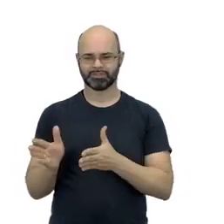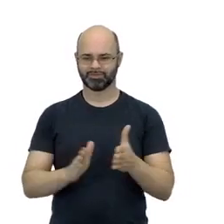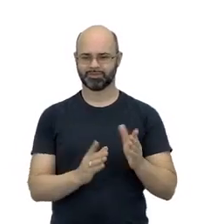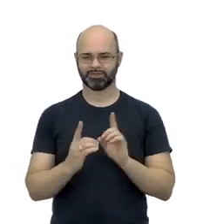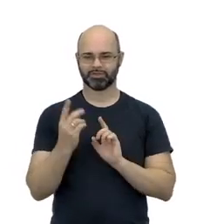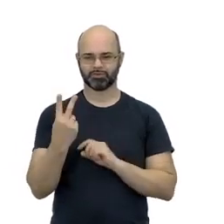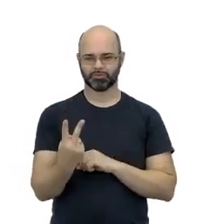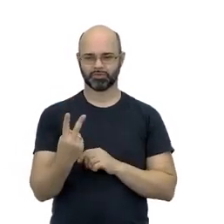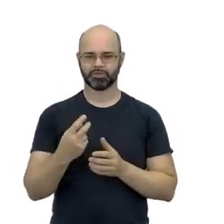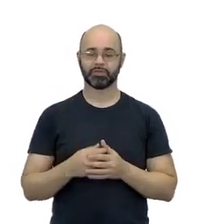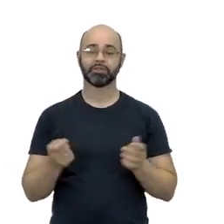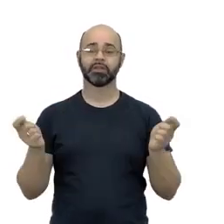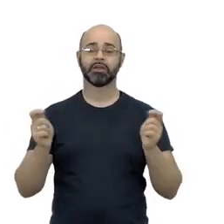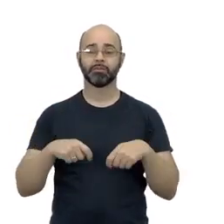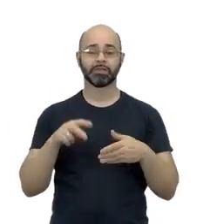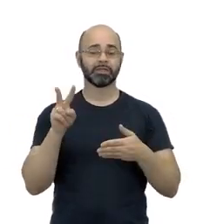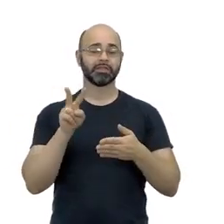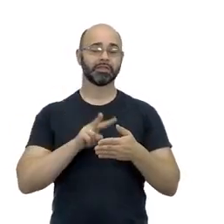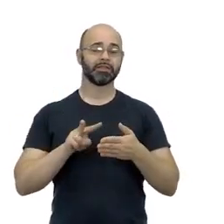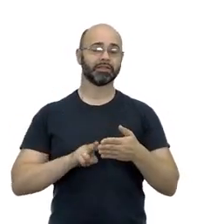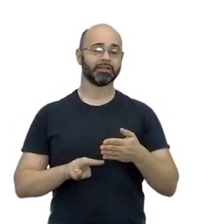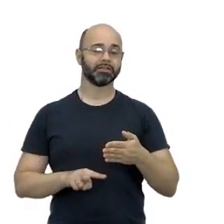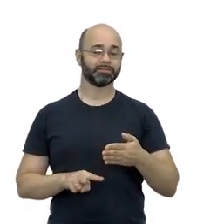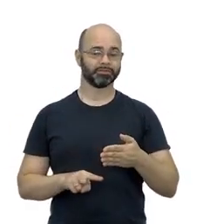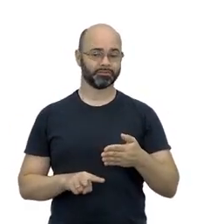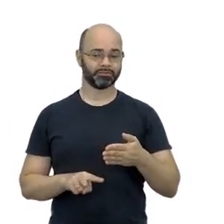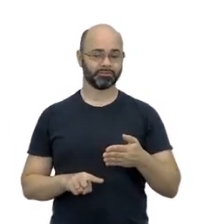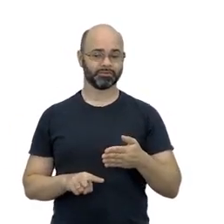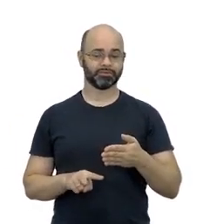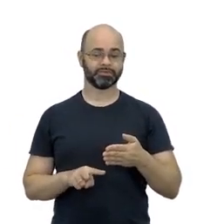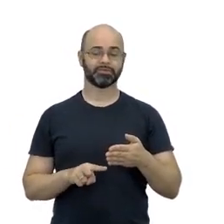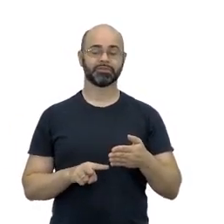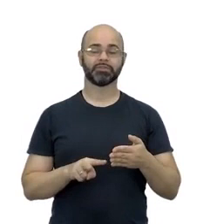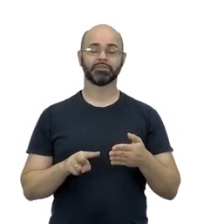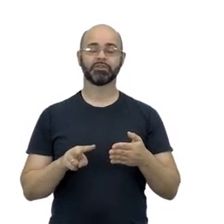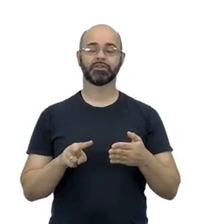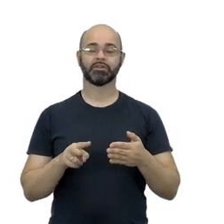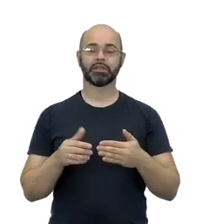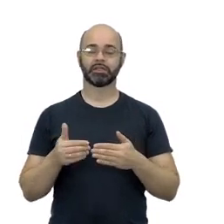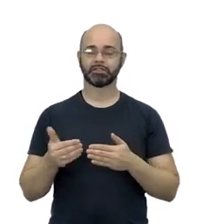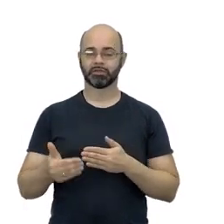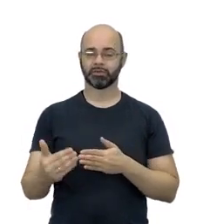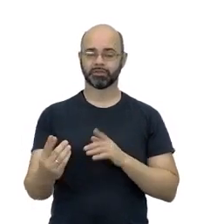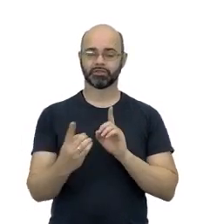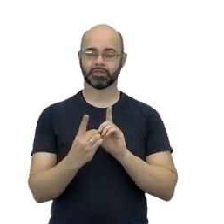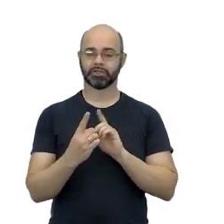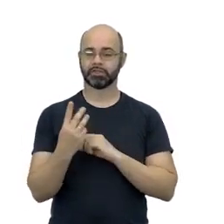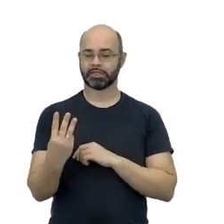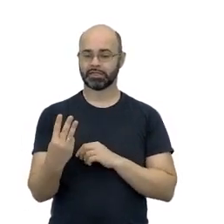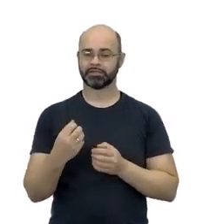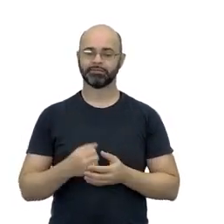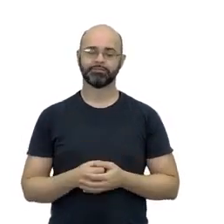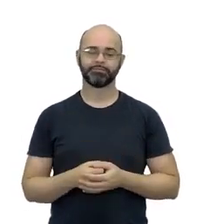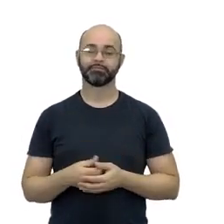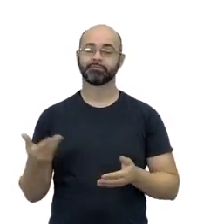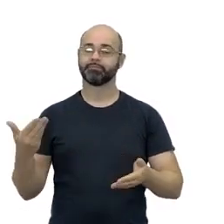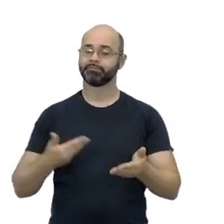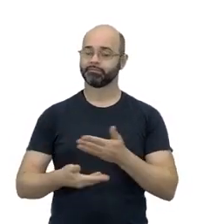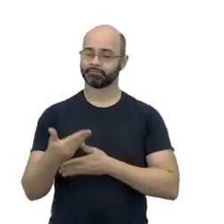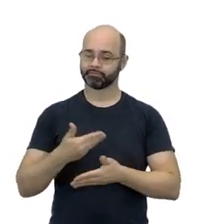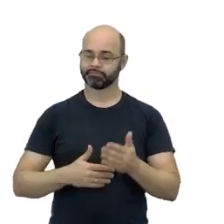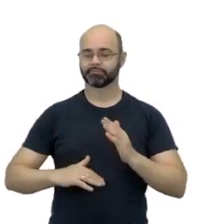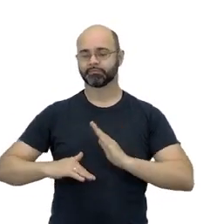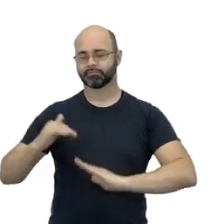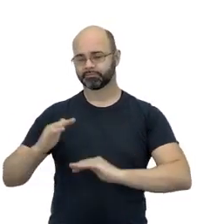as capacidades leitoras na sequência didática 3, a interação entre práticas de